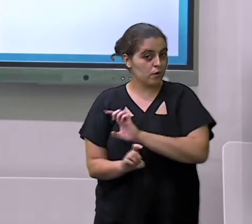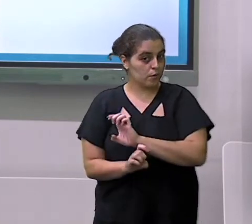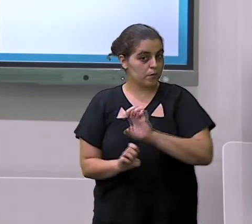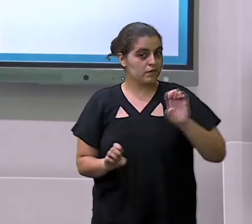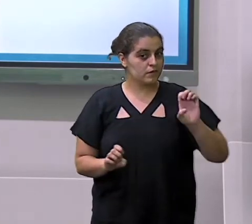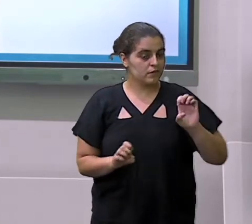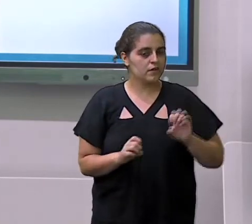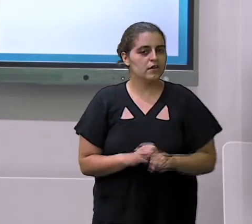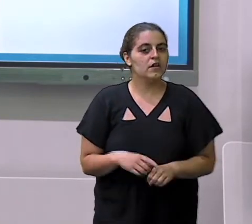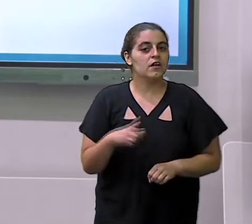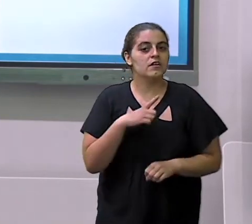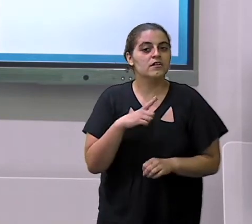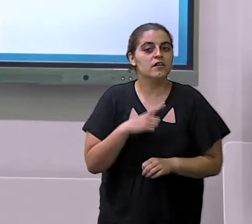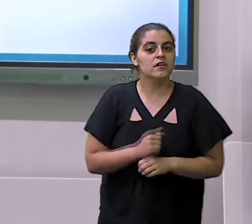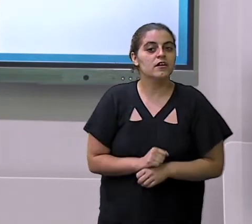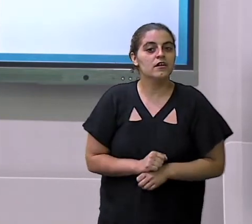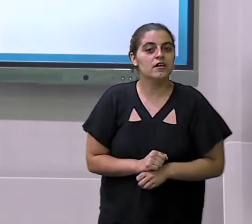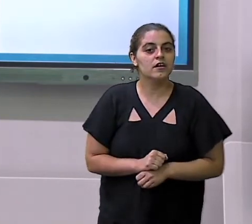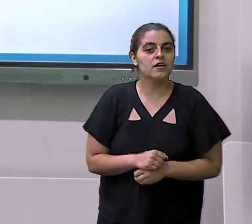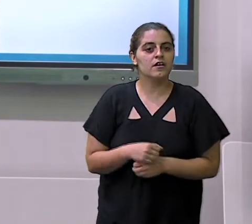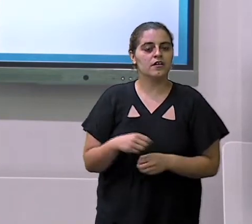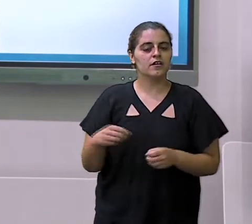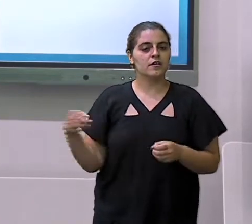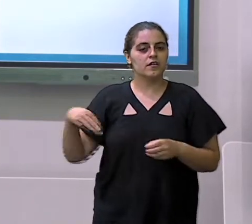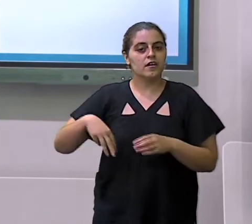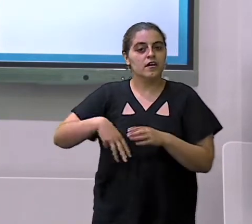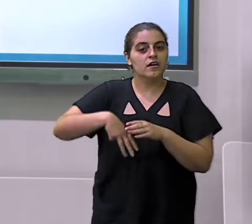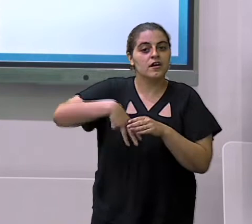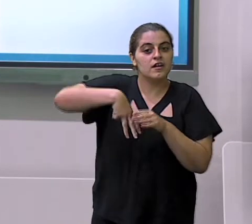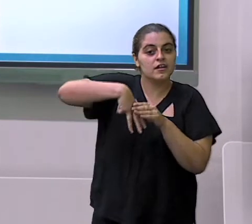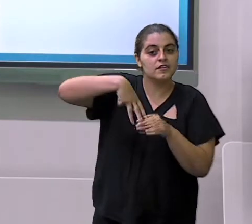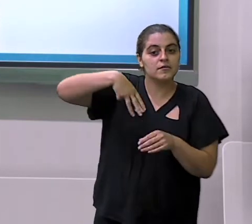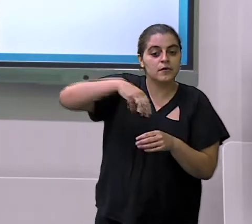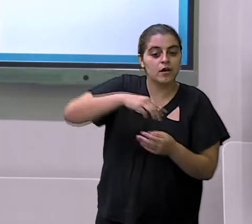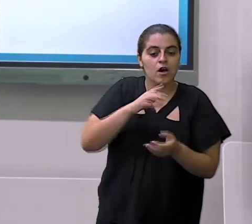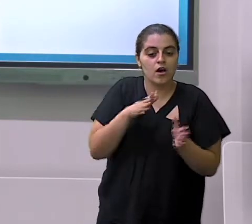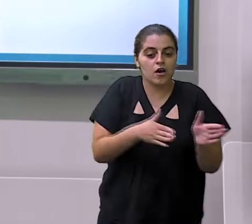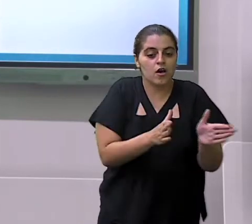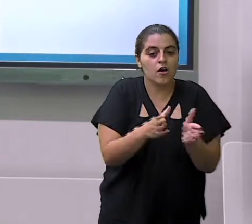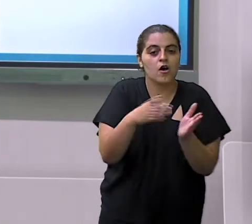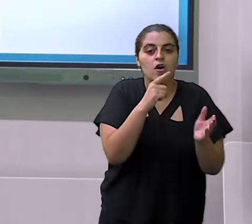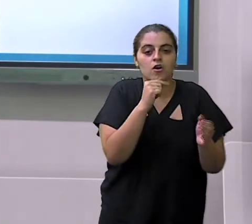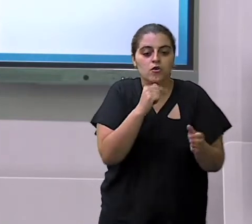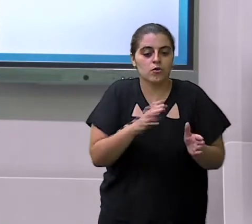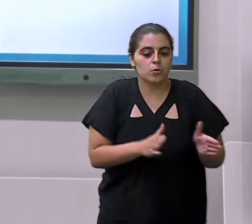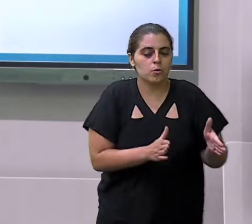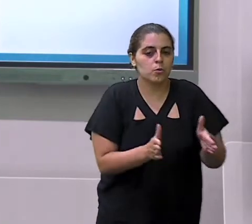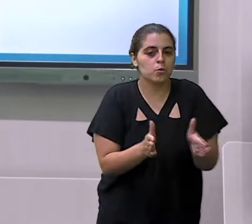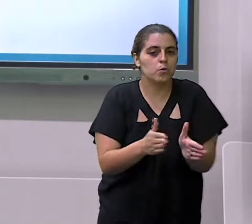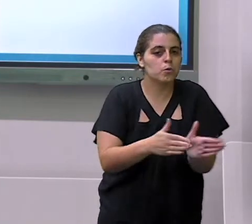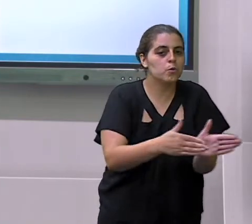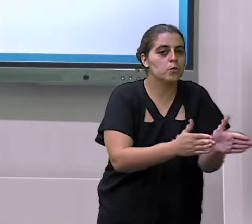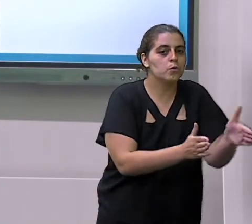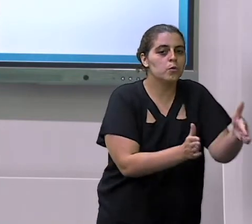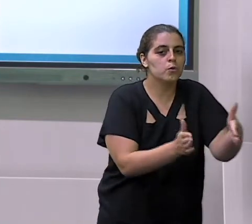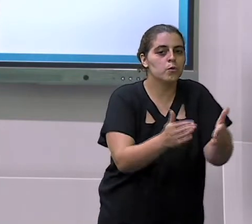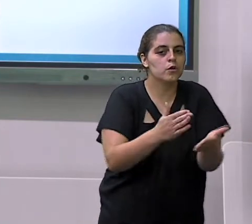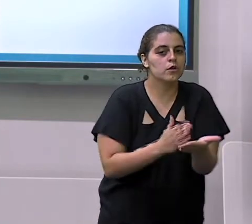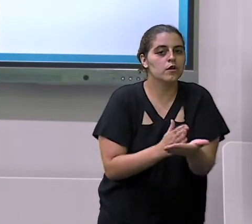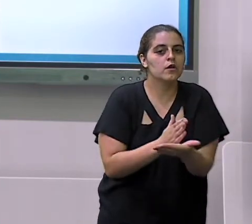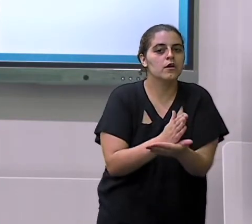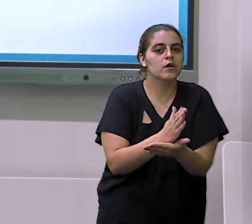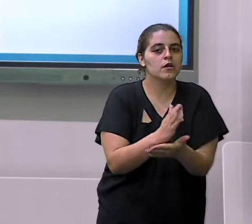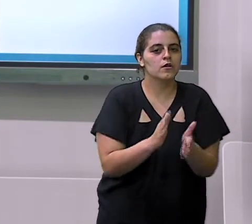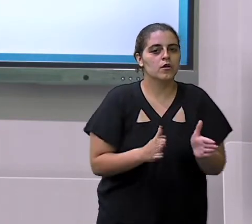esquerda, existem as margens de um rio. O percurso de um rio, ele segue reto.